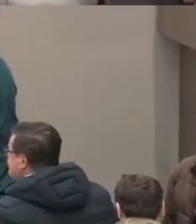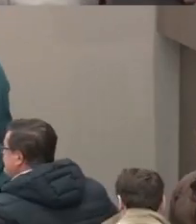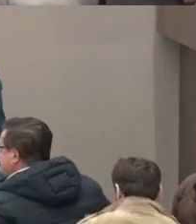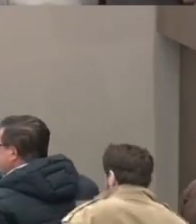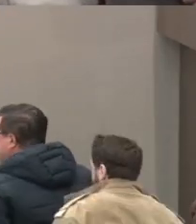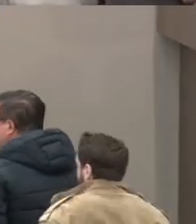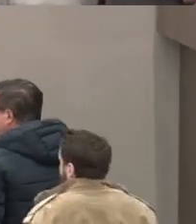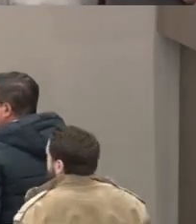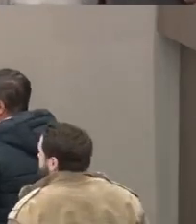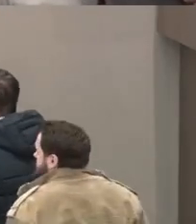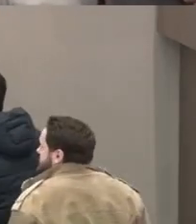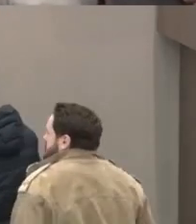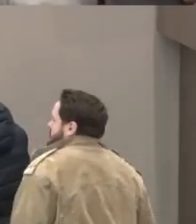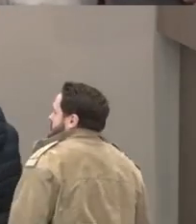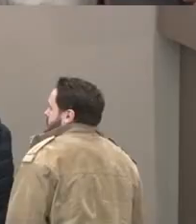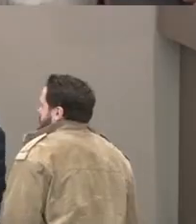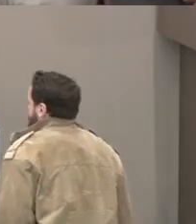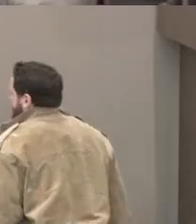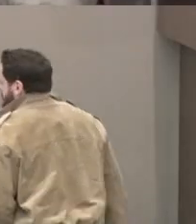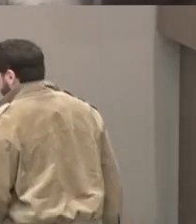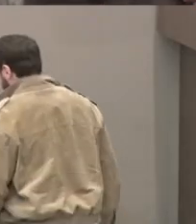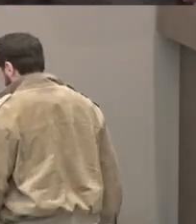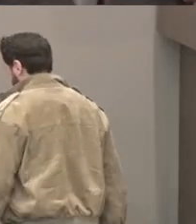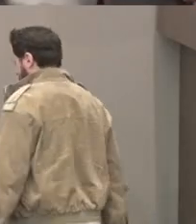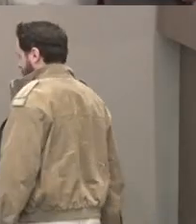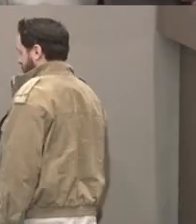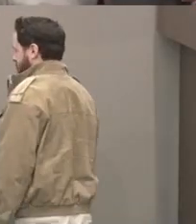Eu vou fazer assim, ó.